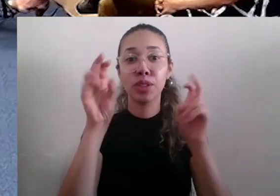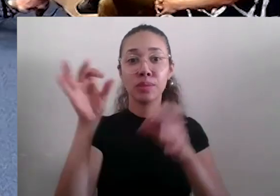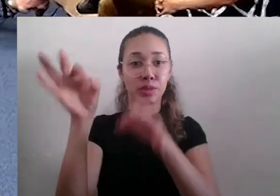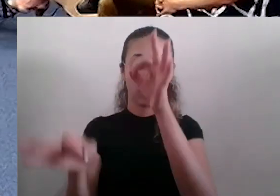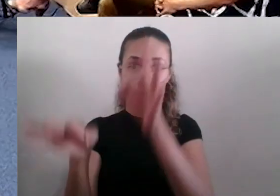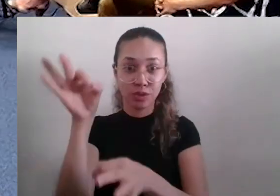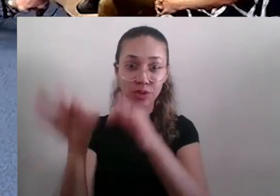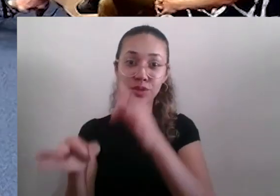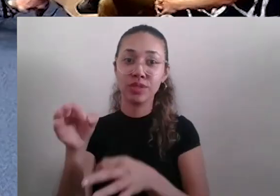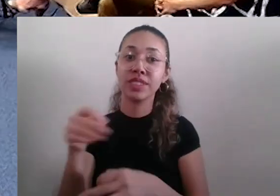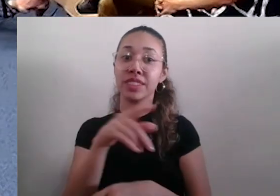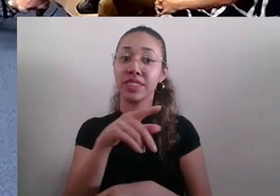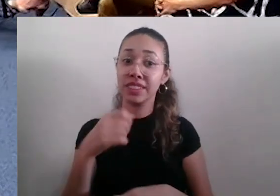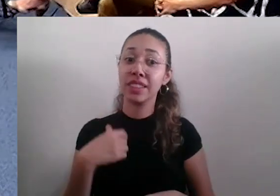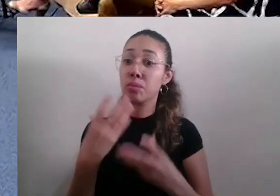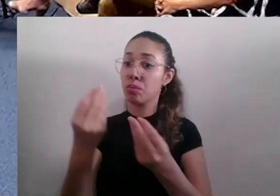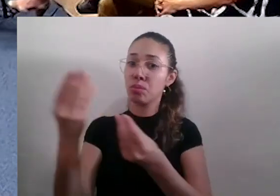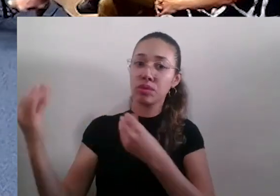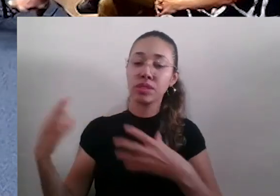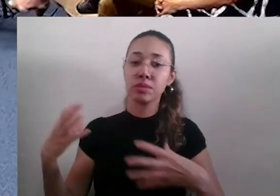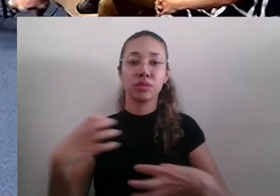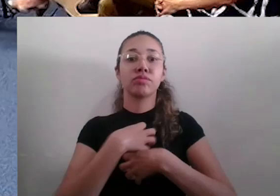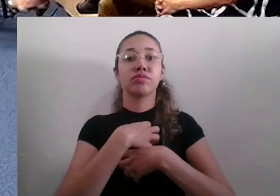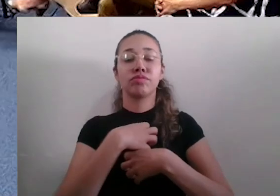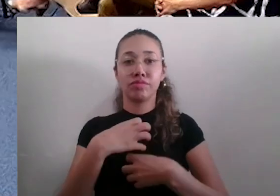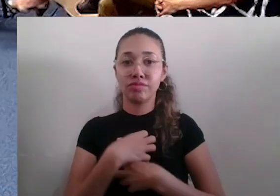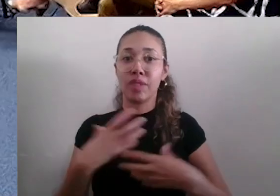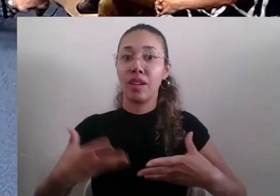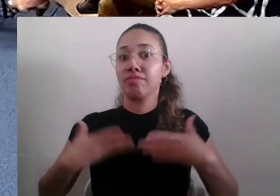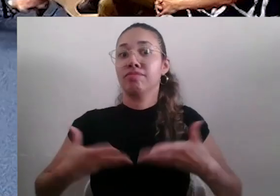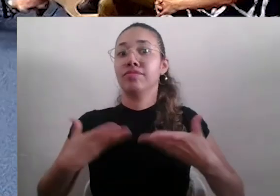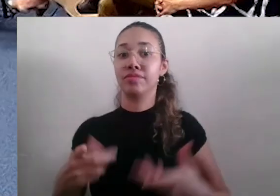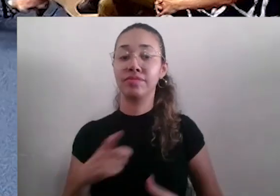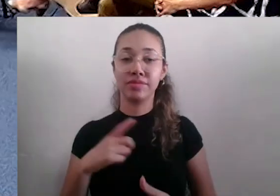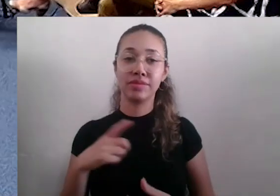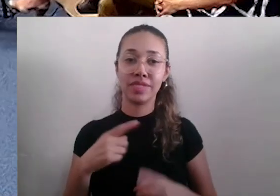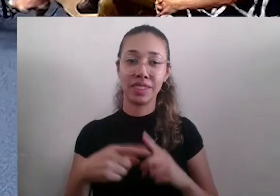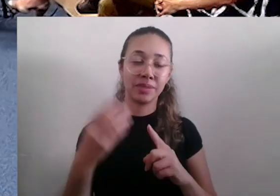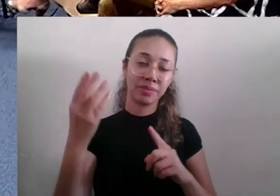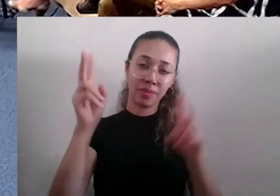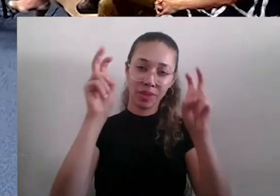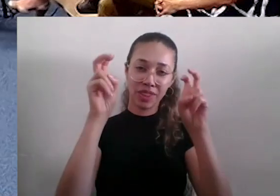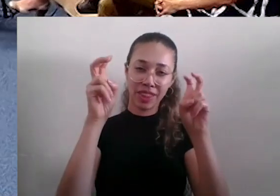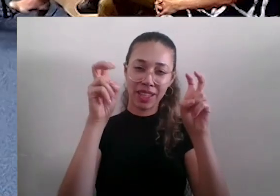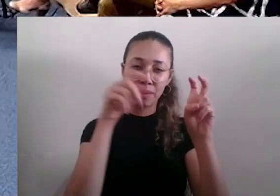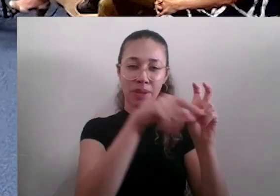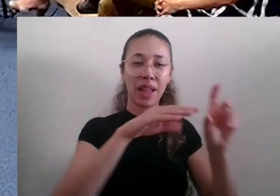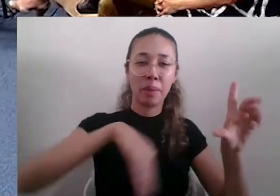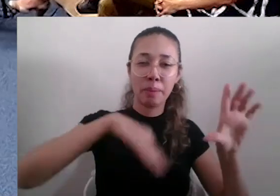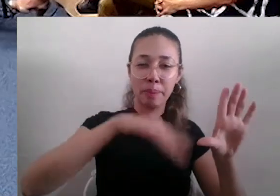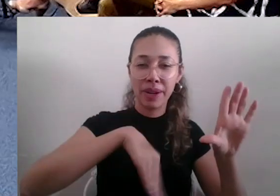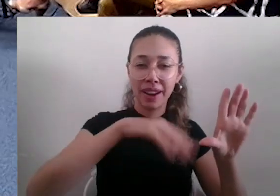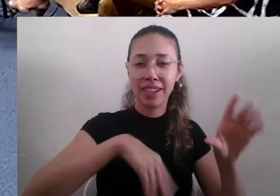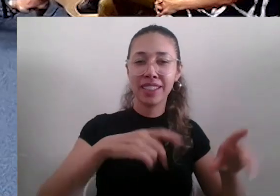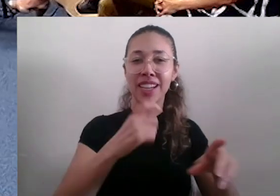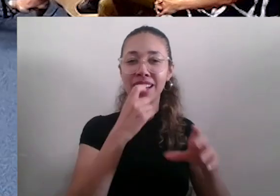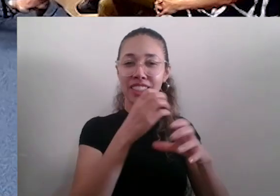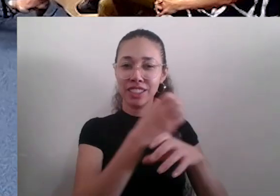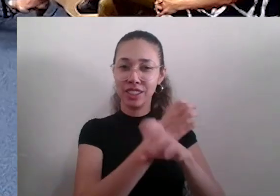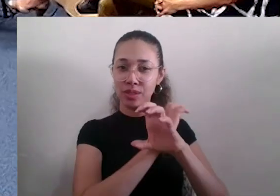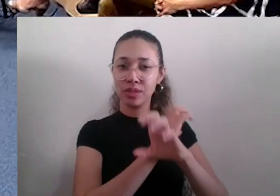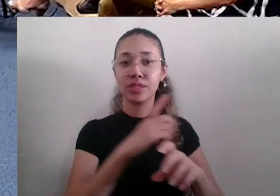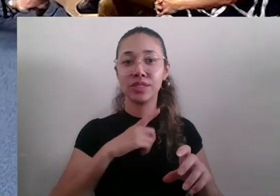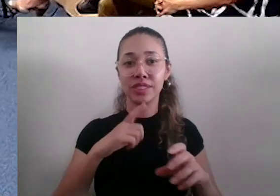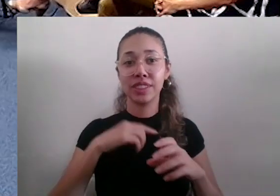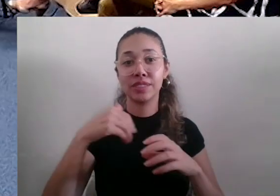o que motivou a gente né porque quando quando o praia saiu o por coincidência o DOC Street morreu pouco tempo depois